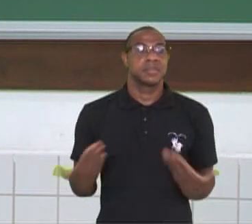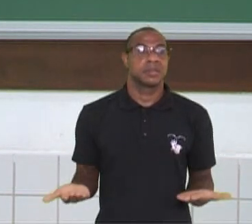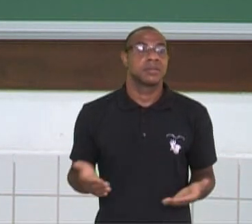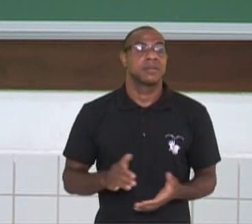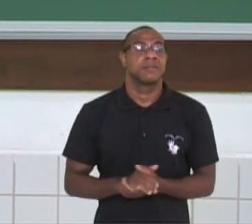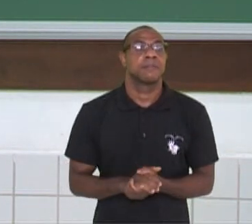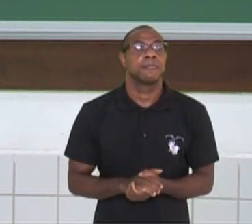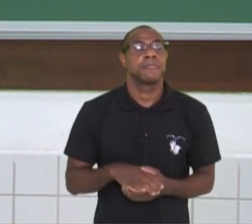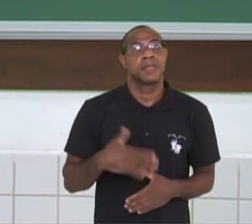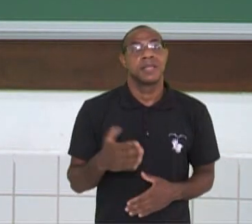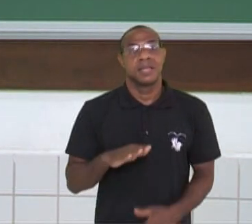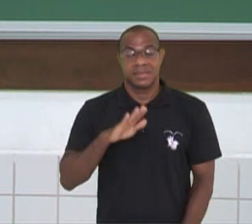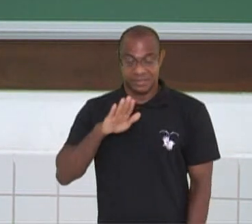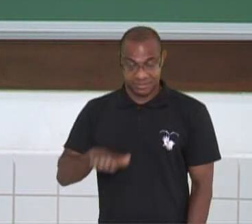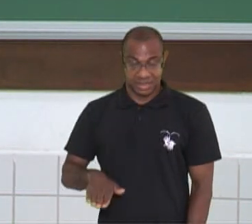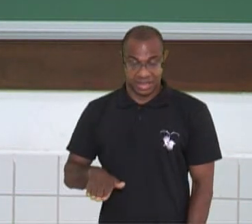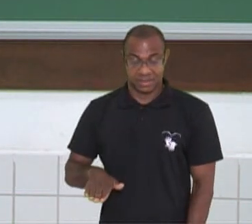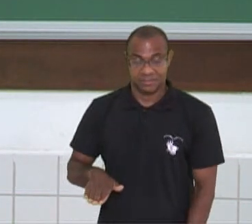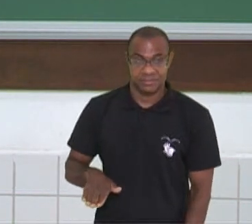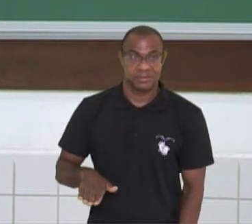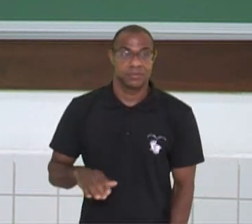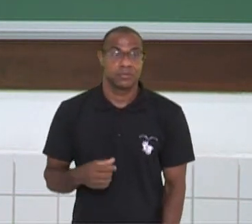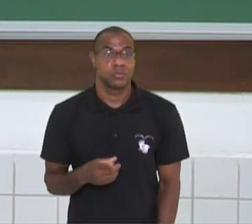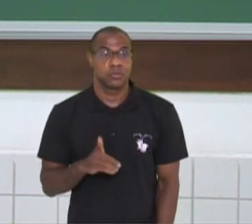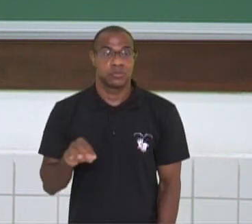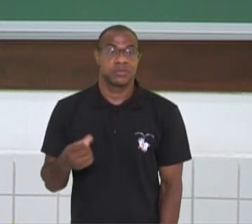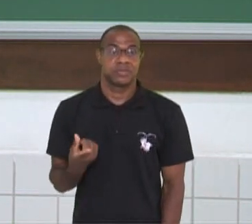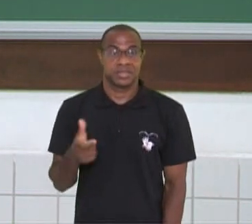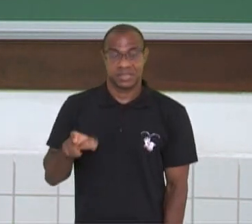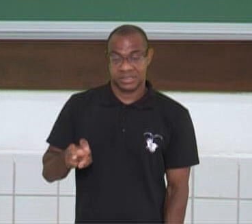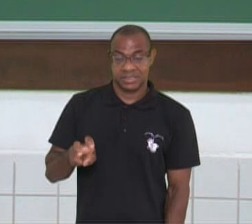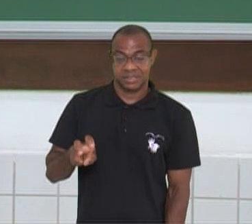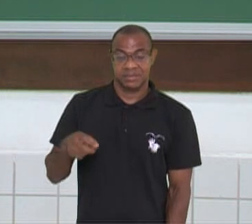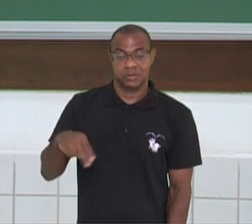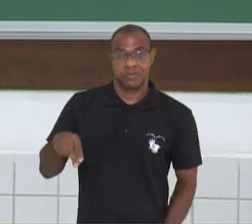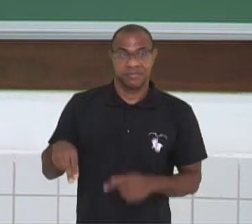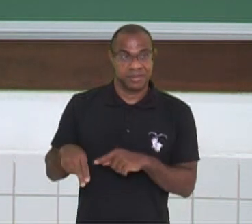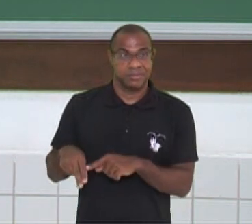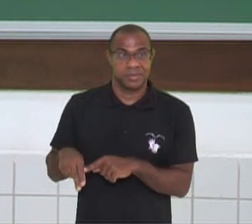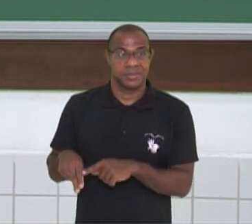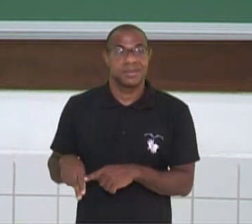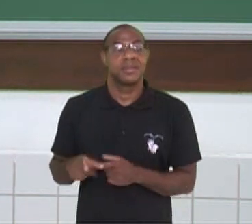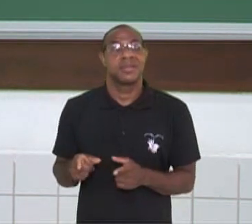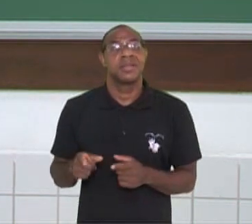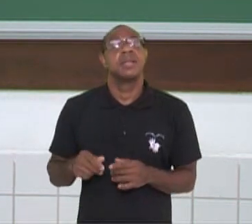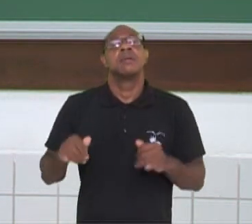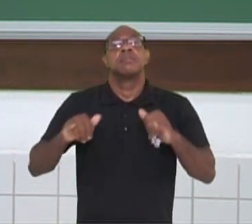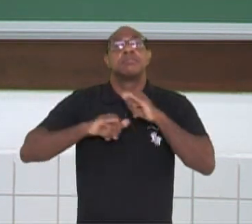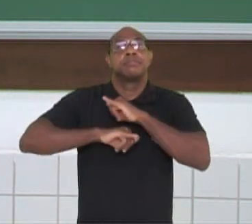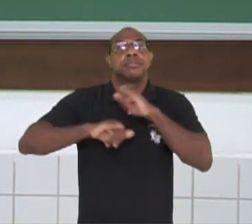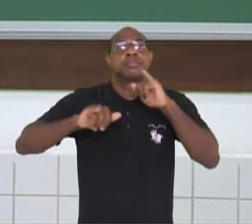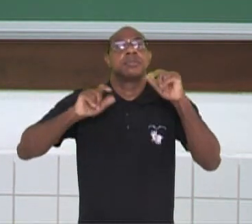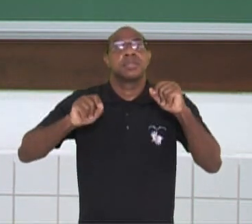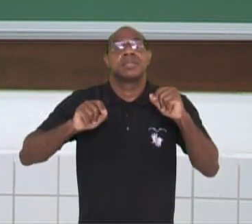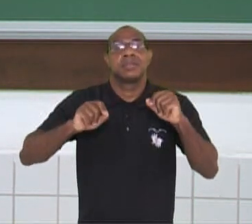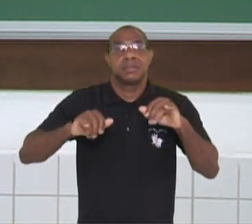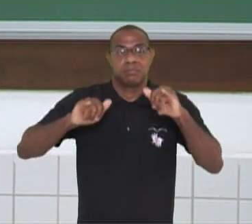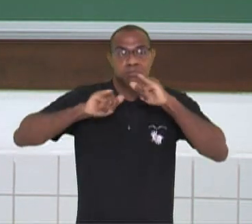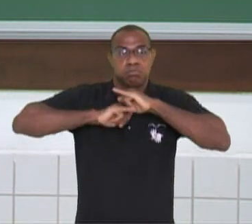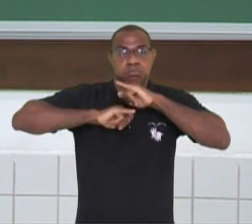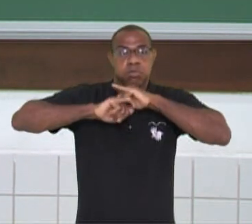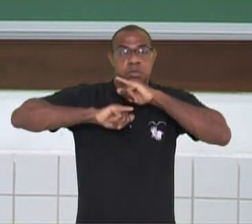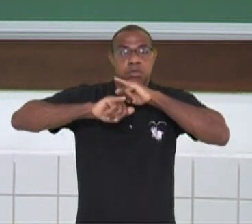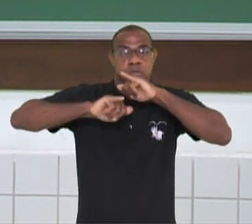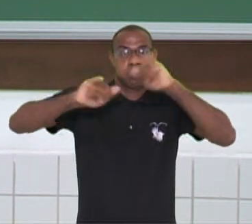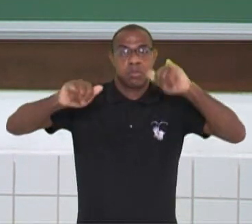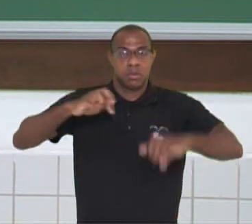na tarde do dia 15 de novembro, então, conta-se as fontes que aí sim é proclamada a República no Brasil com o